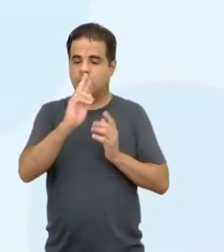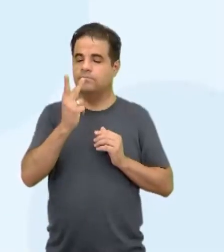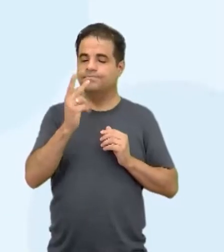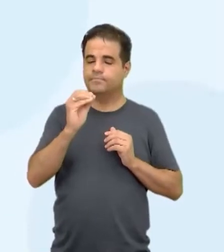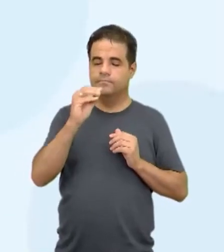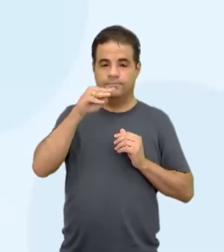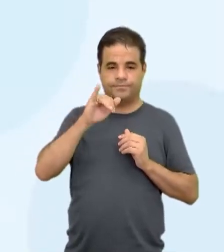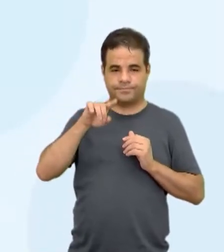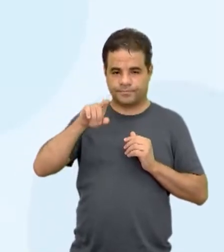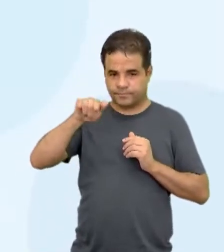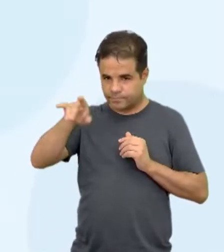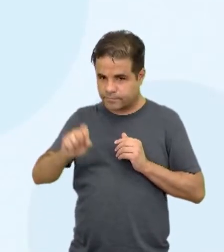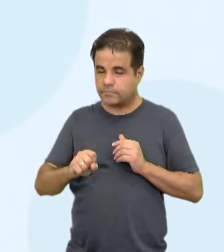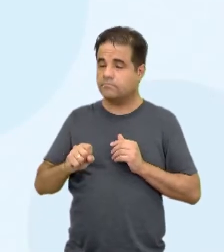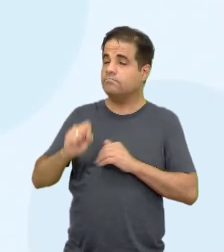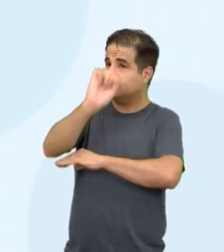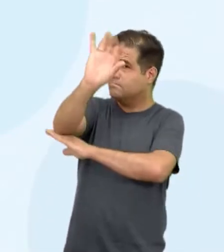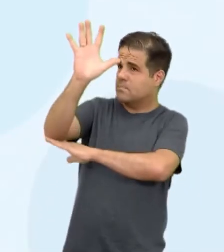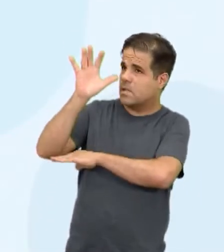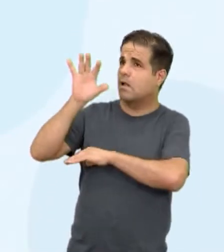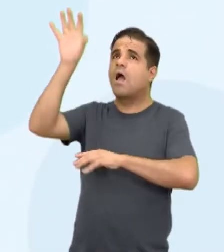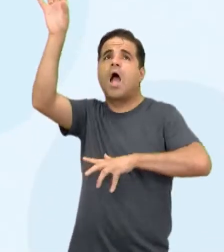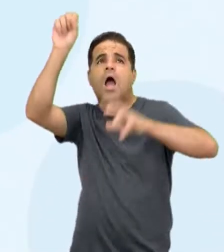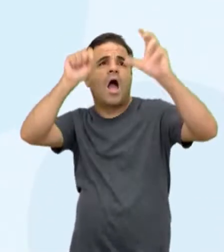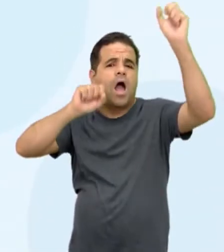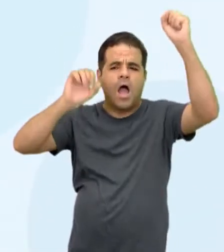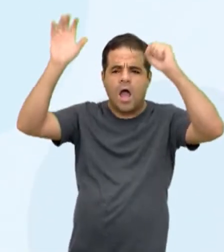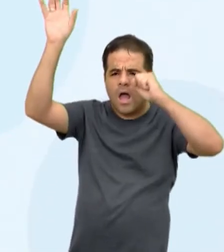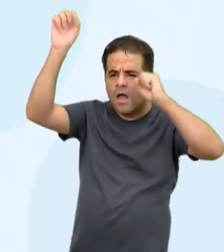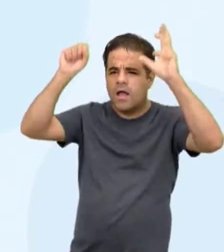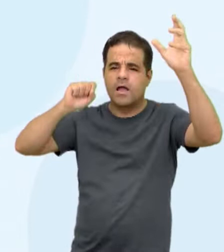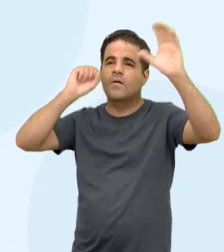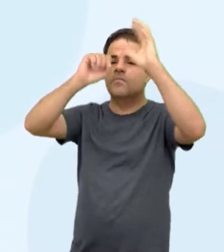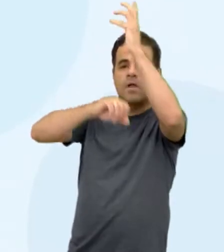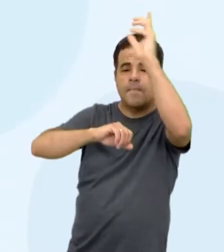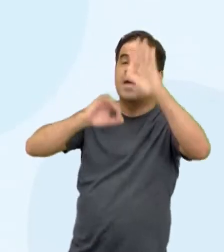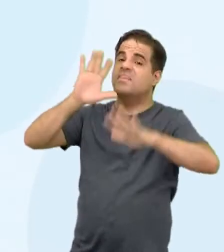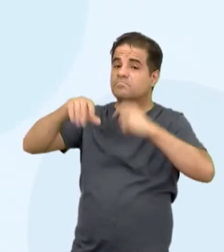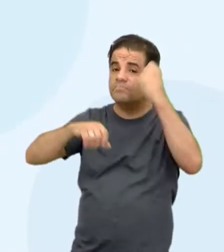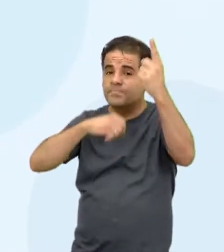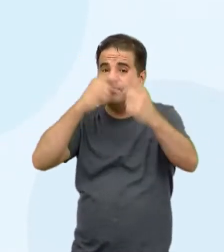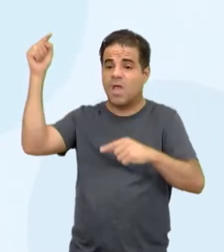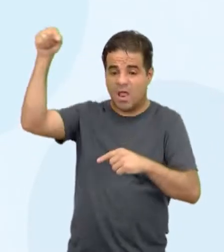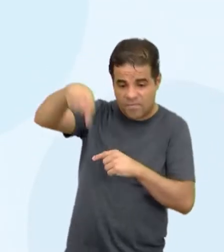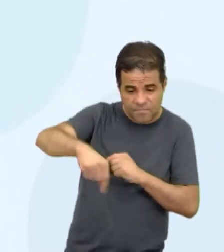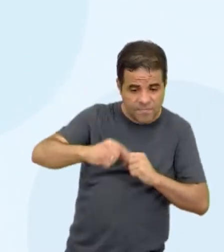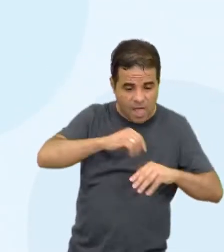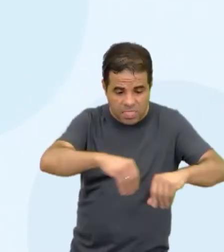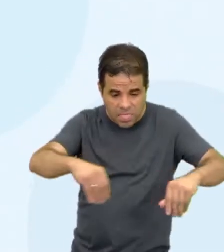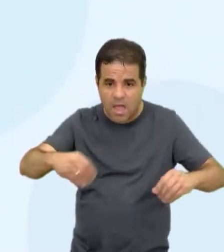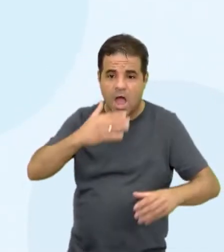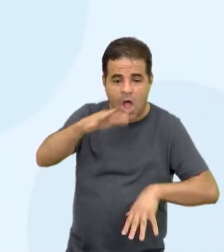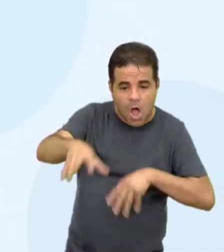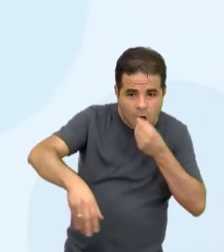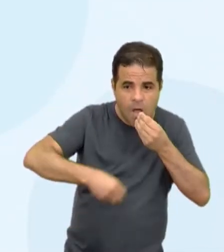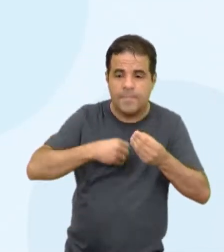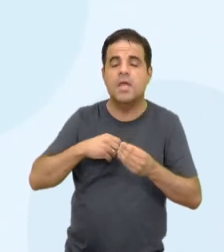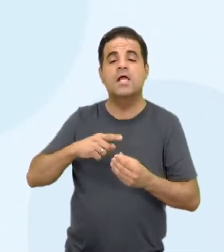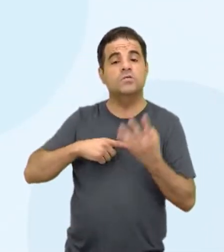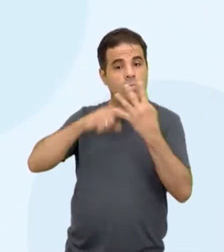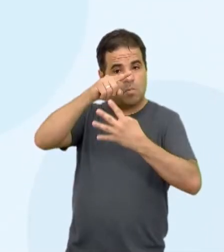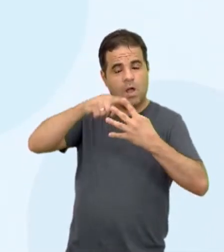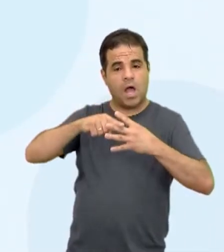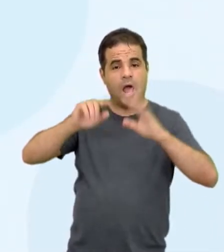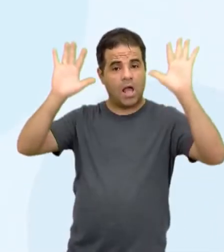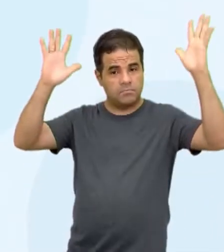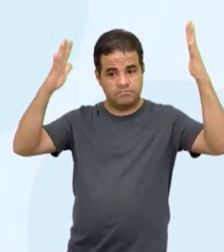também habitavam as árvores, mas eles desciam ao solo de vez em quando. Eles eram quadrúpedes, mas às